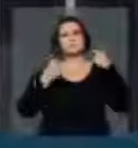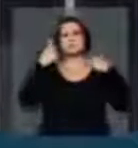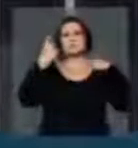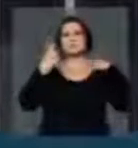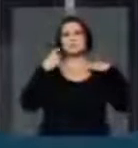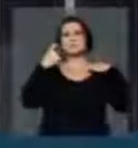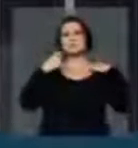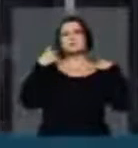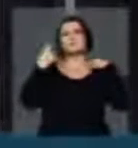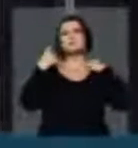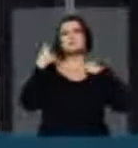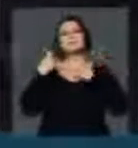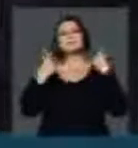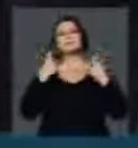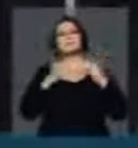que é